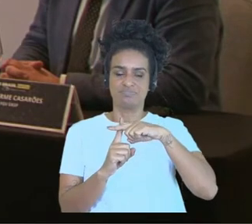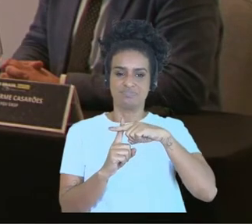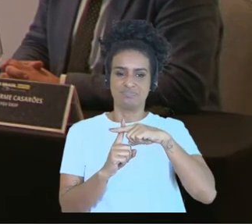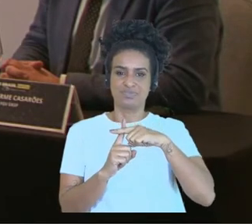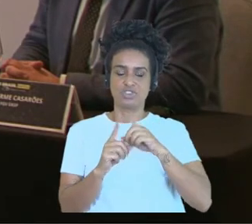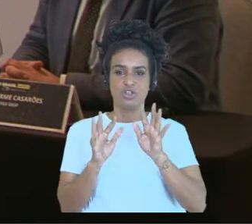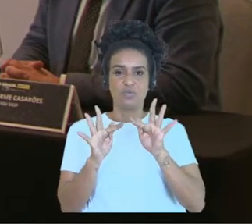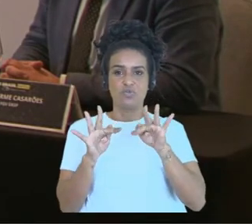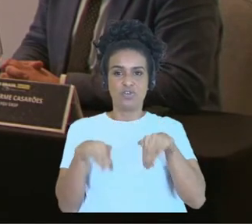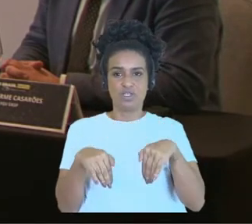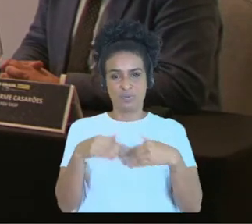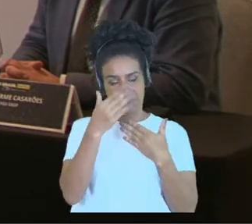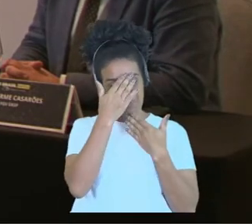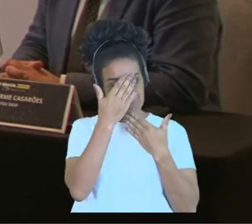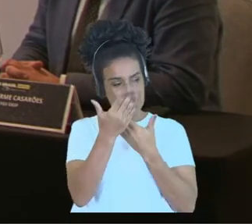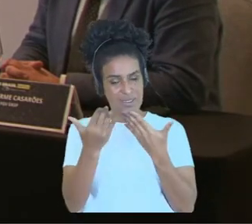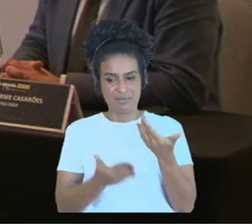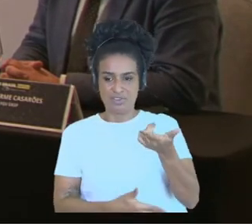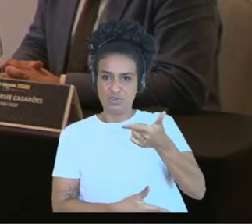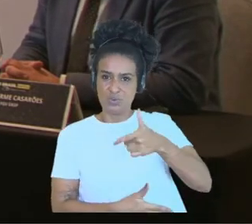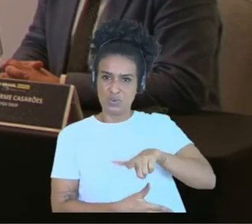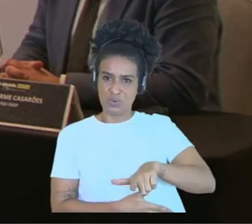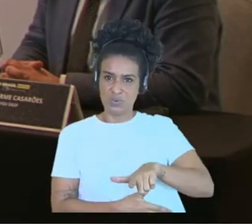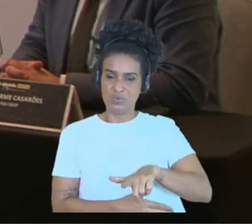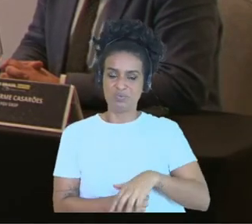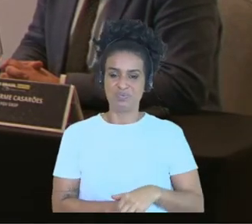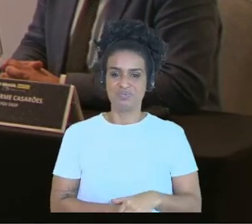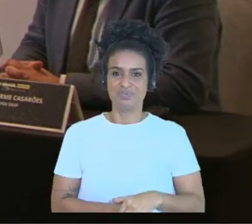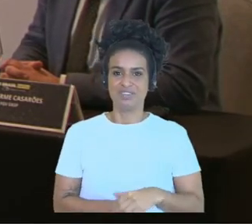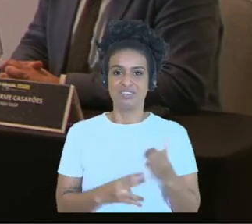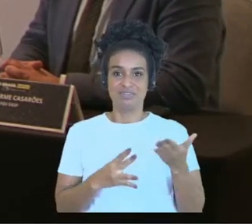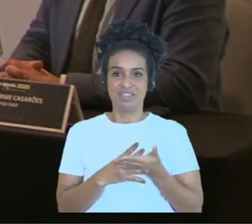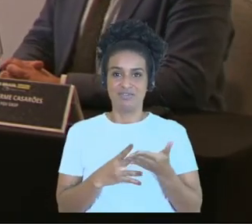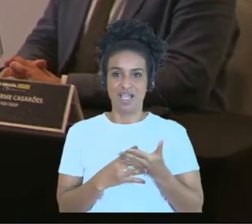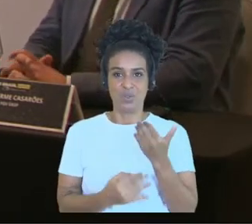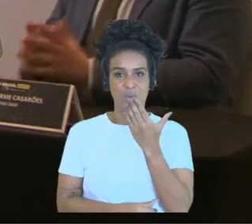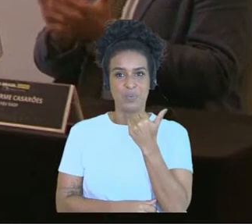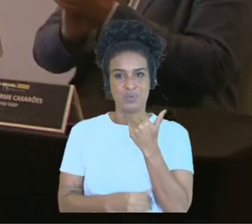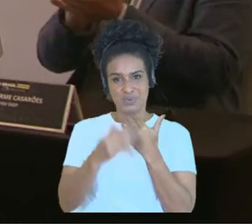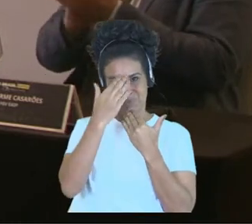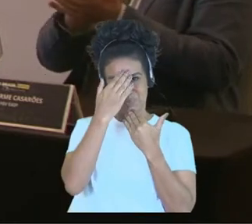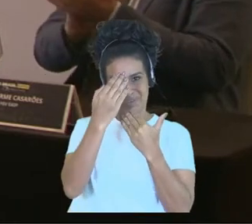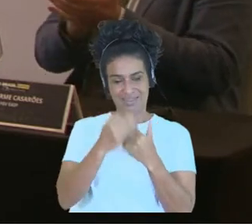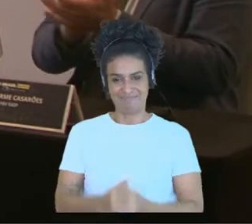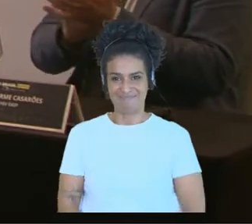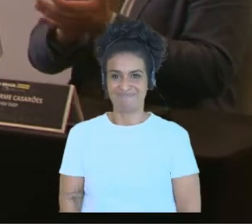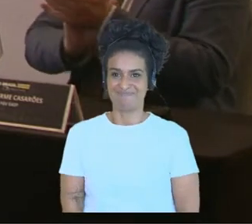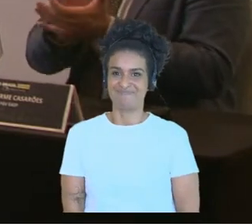damos por encerrado. Muito obrigado mais uma vez e uma pausa aqui para o nosso almoço. Muito obrigado.